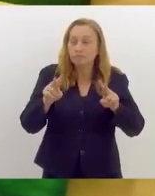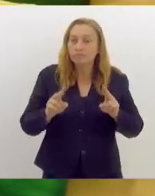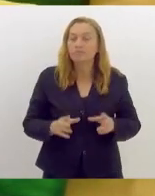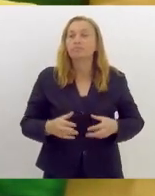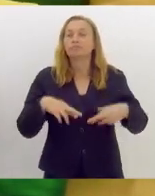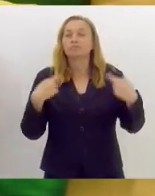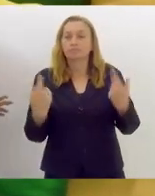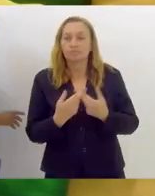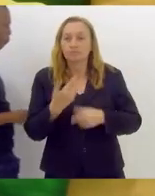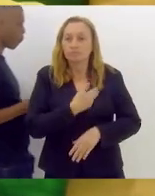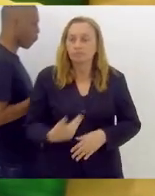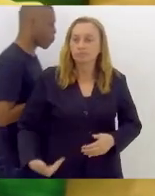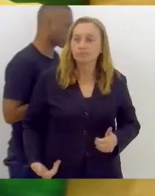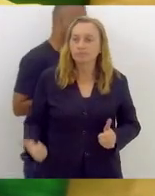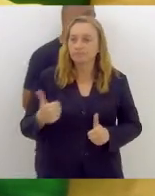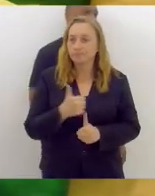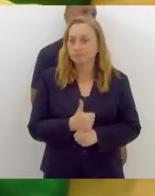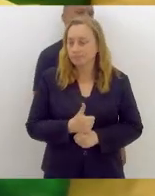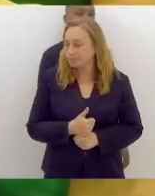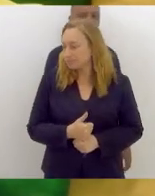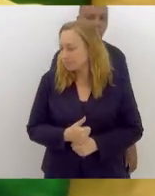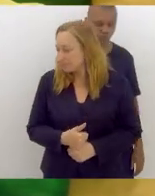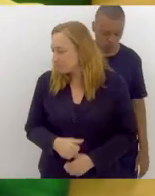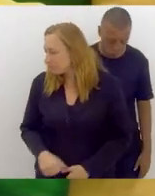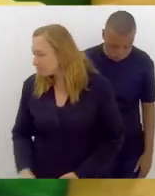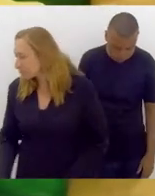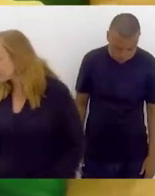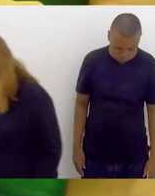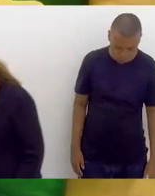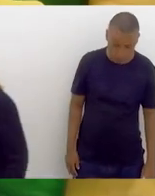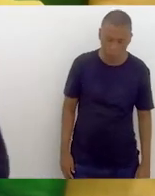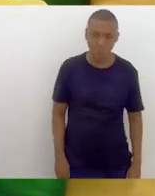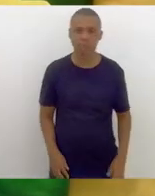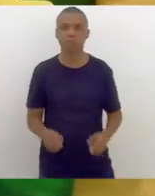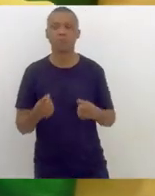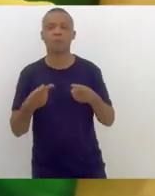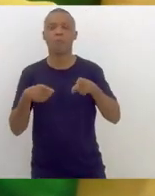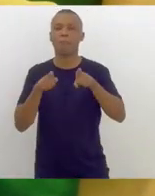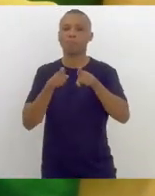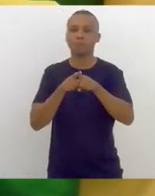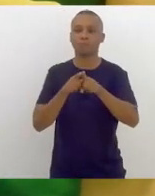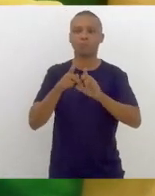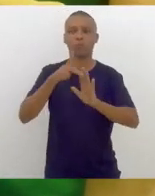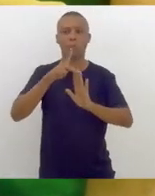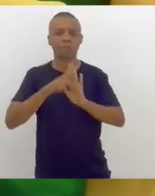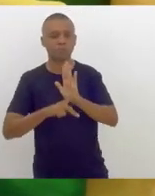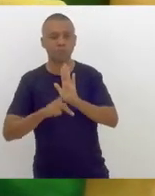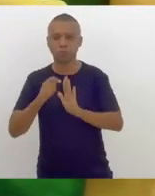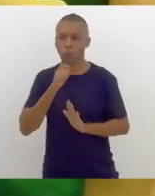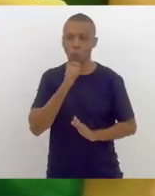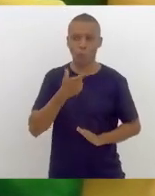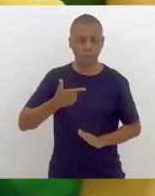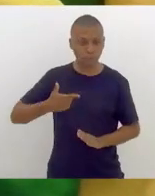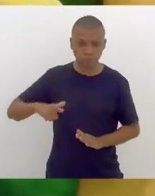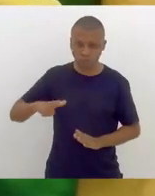de educação formulamos o projeto em parceria com as entidades com as escolas enfim mas o projeto ainda não foi não foi colocado ainda em votação agradeço a